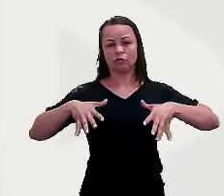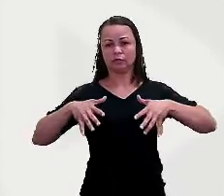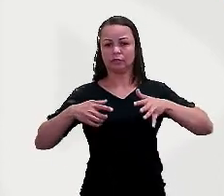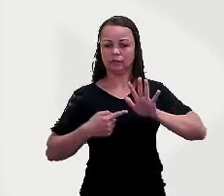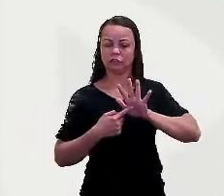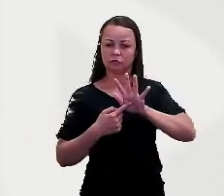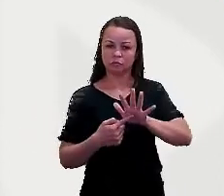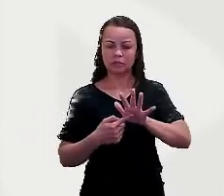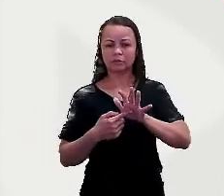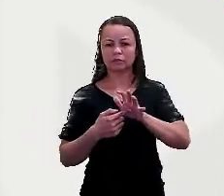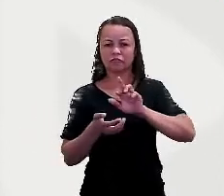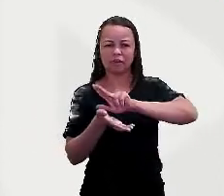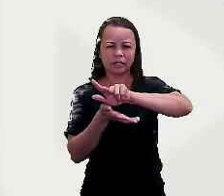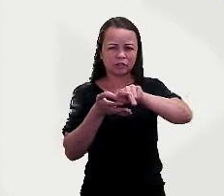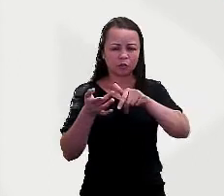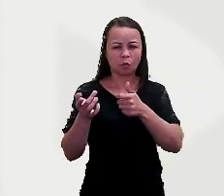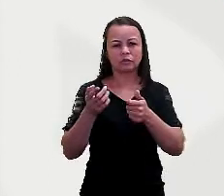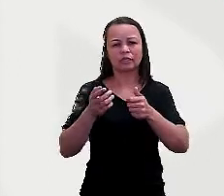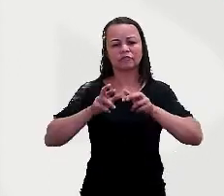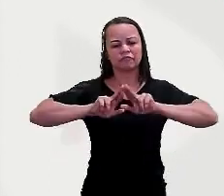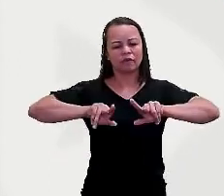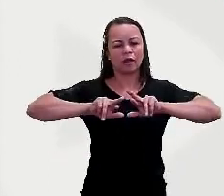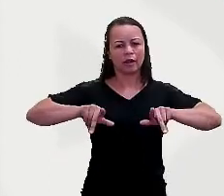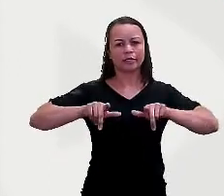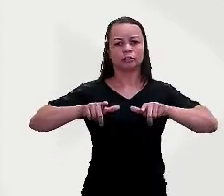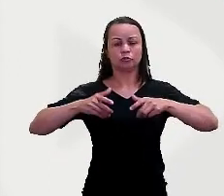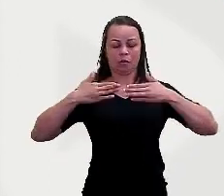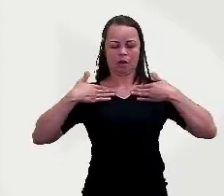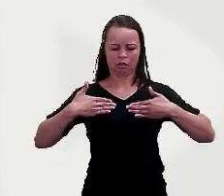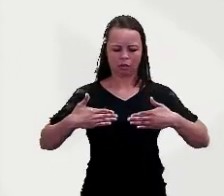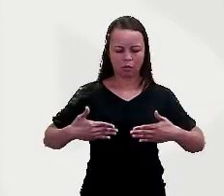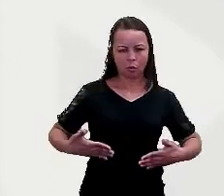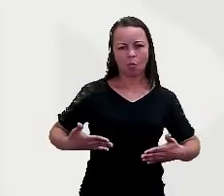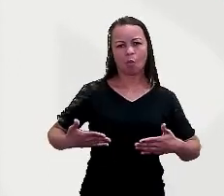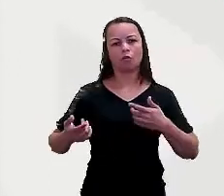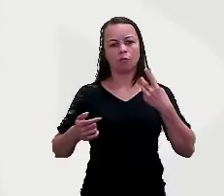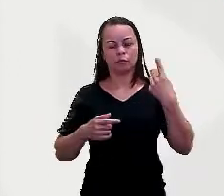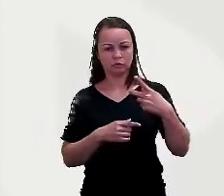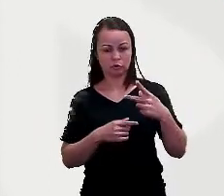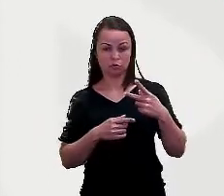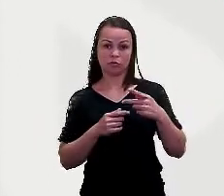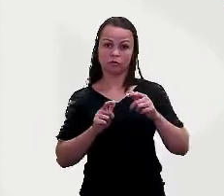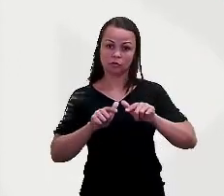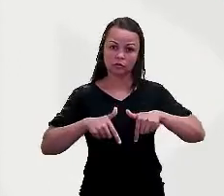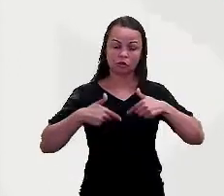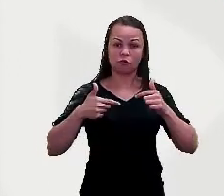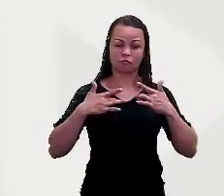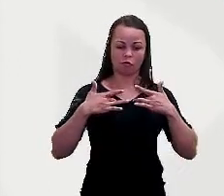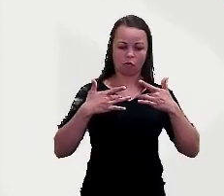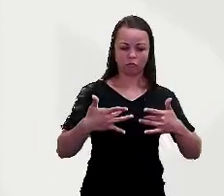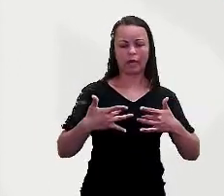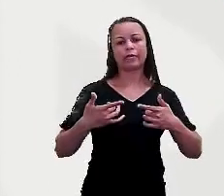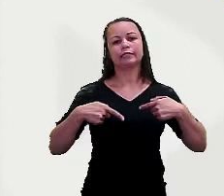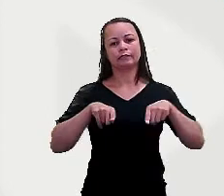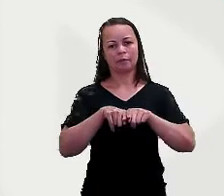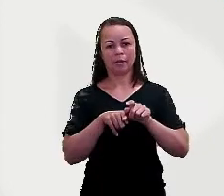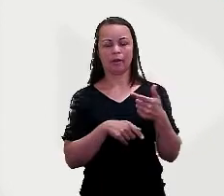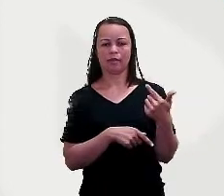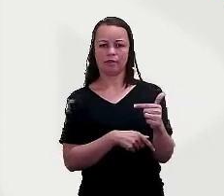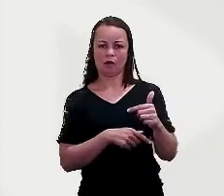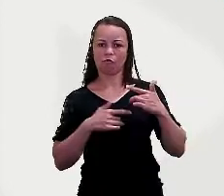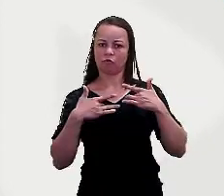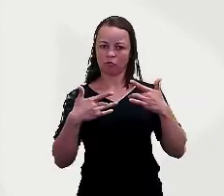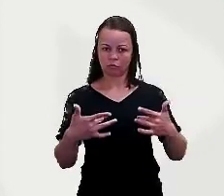sinais entre as diferentes partes e coordena suas ações voluntárias e involuntárias. Vou